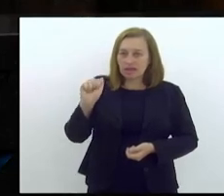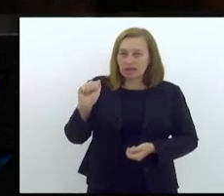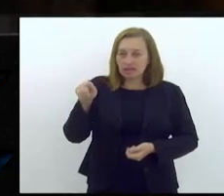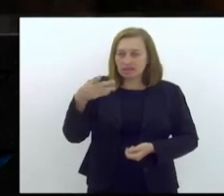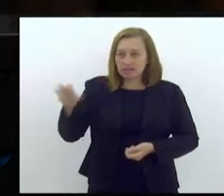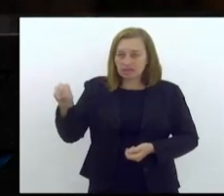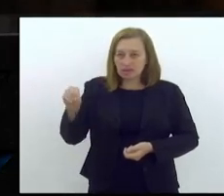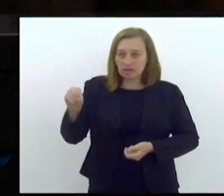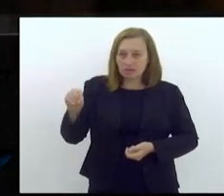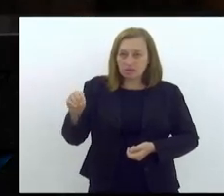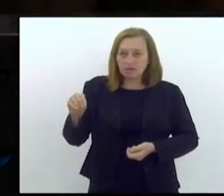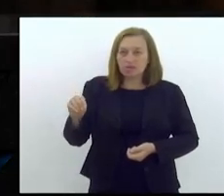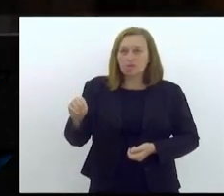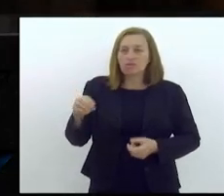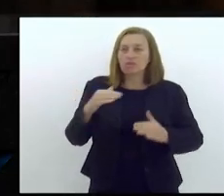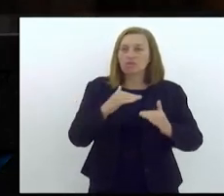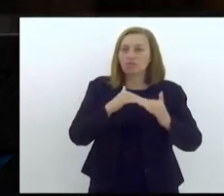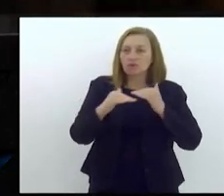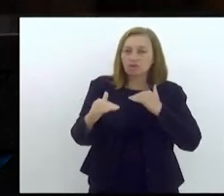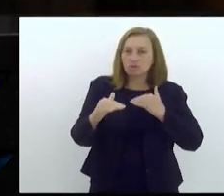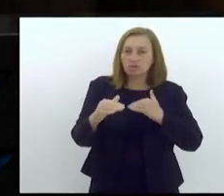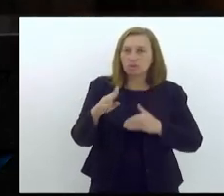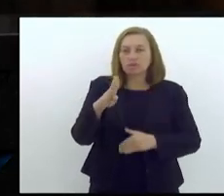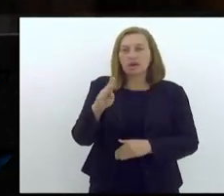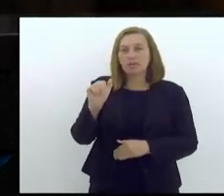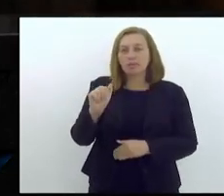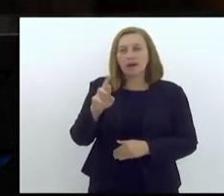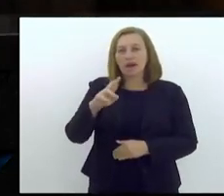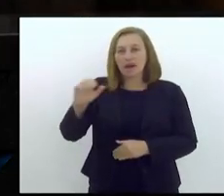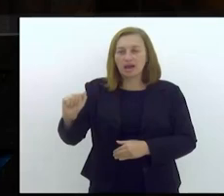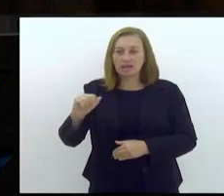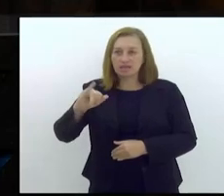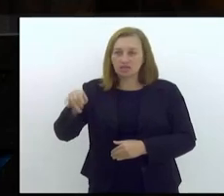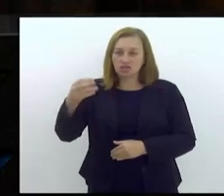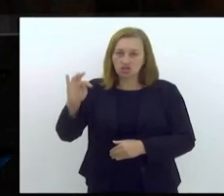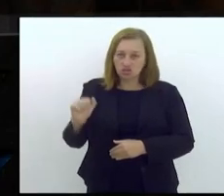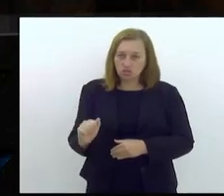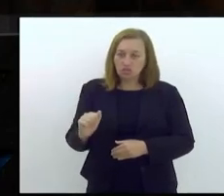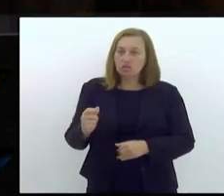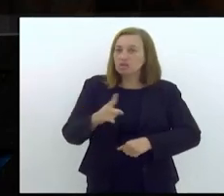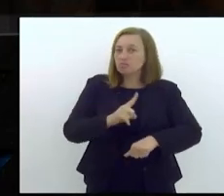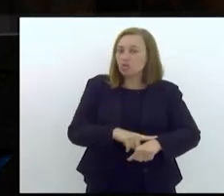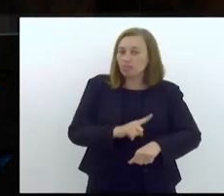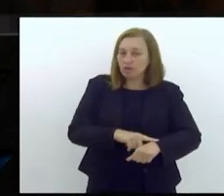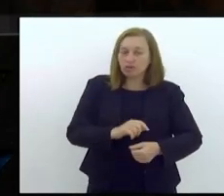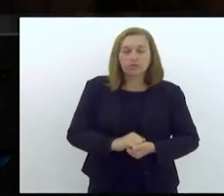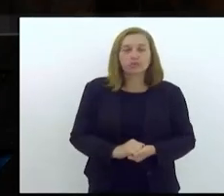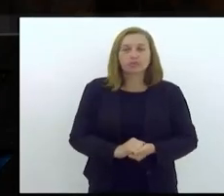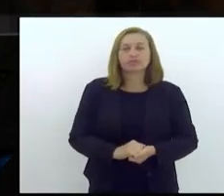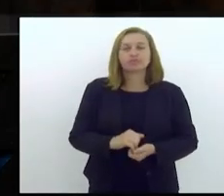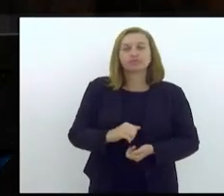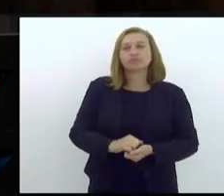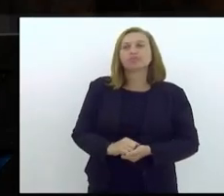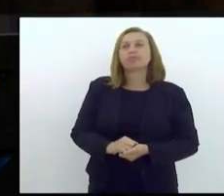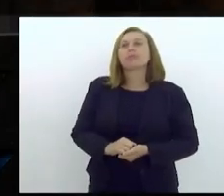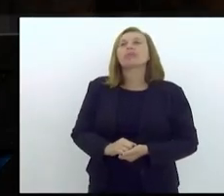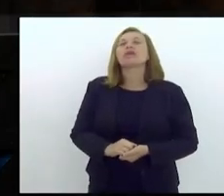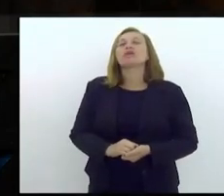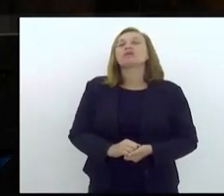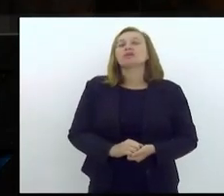o metrô na Barra da Tijuca Principalmente nesse momento histórico que o transporte